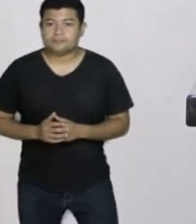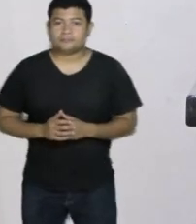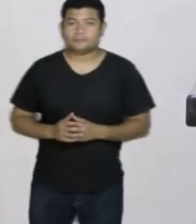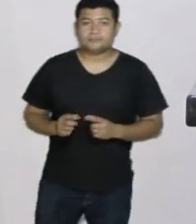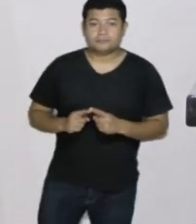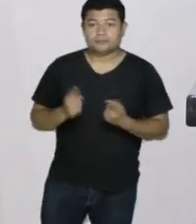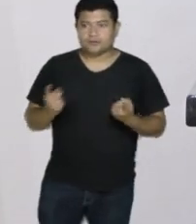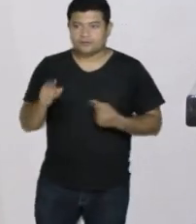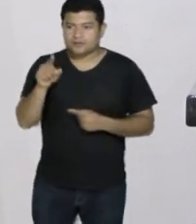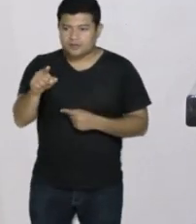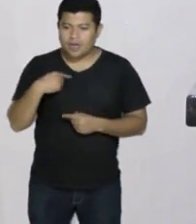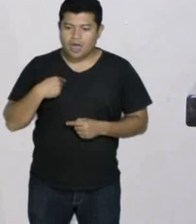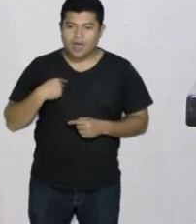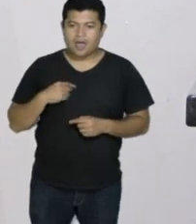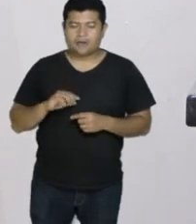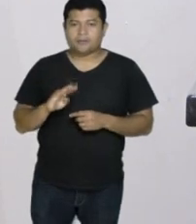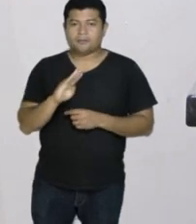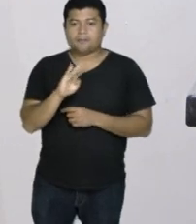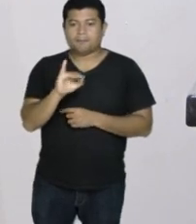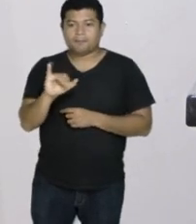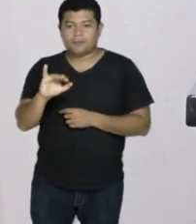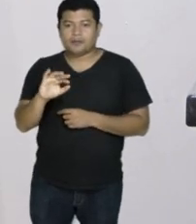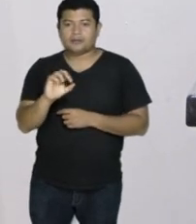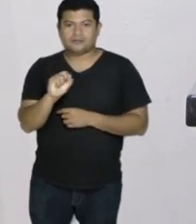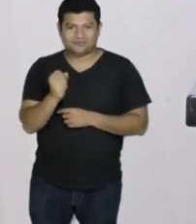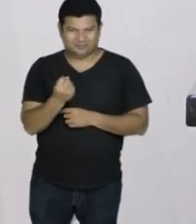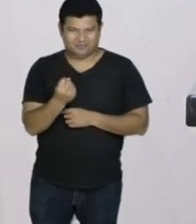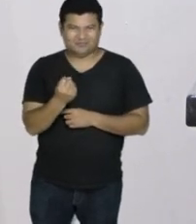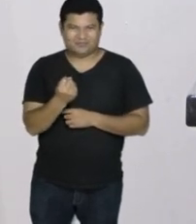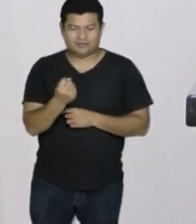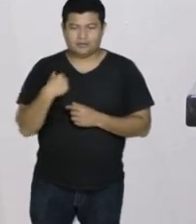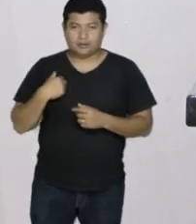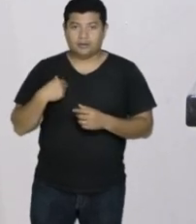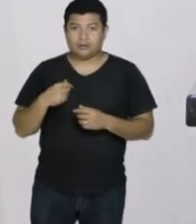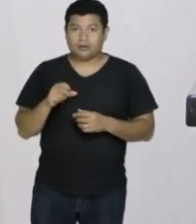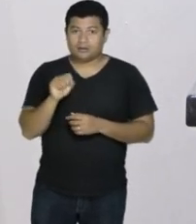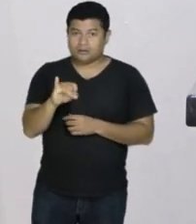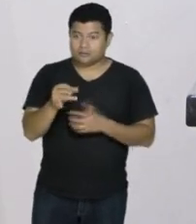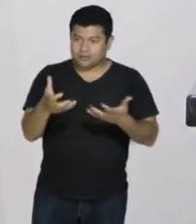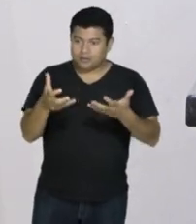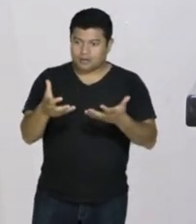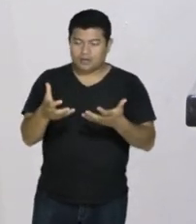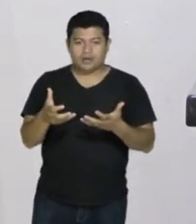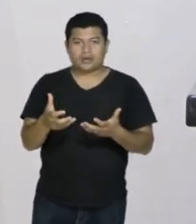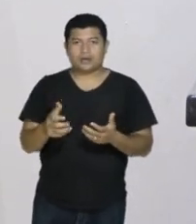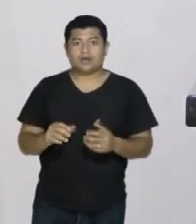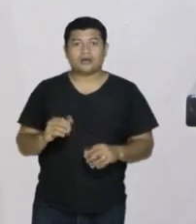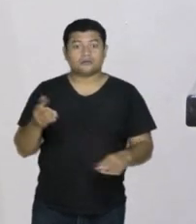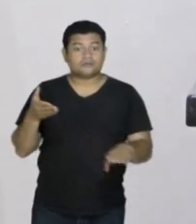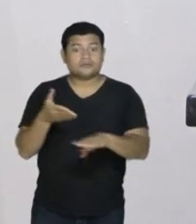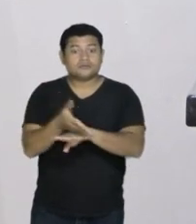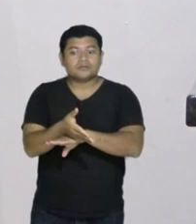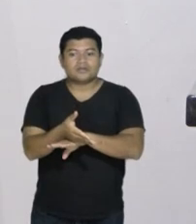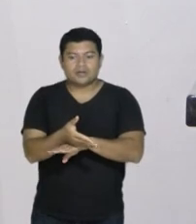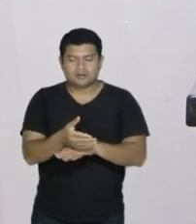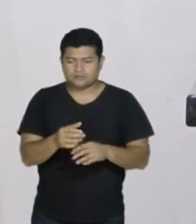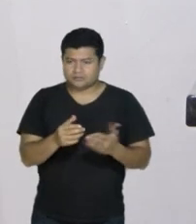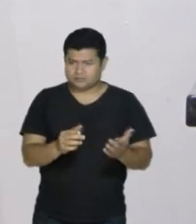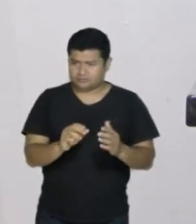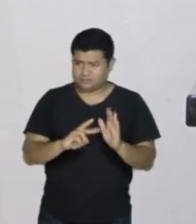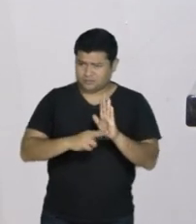pode trocar de nome e se você quiser o nosso sindicato arranja um advogado para você trocar seu nome